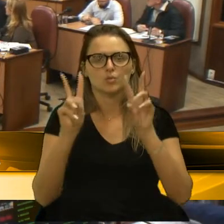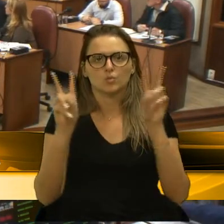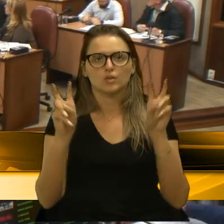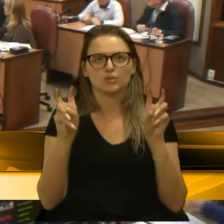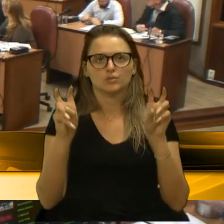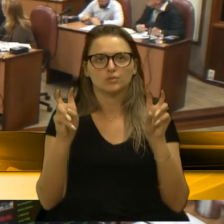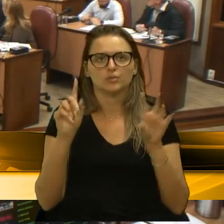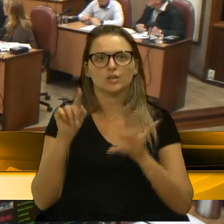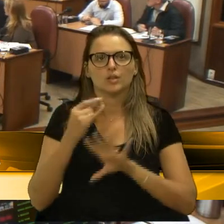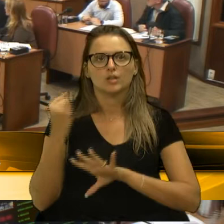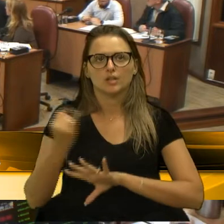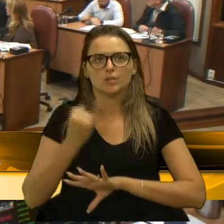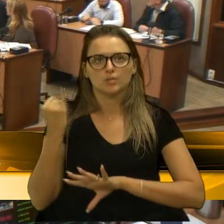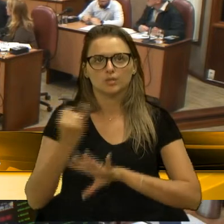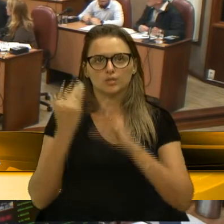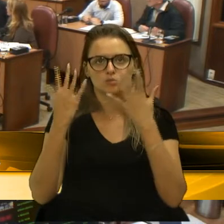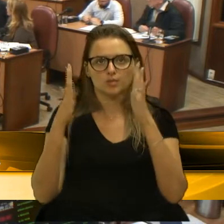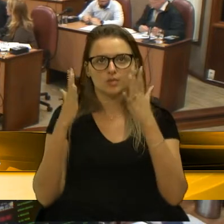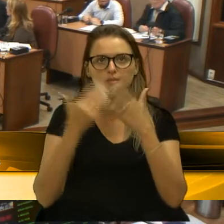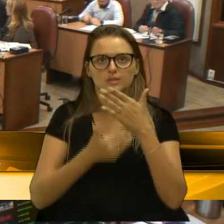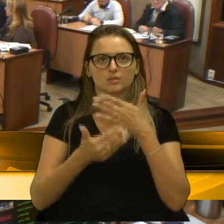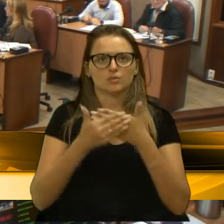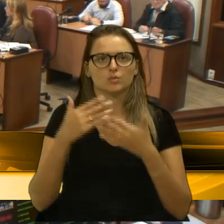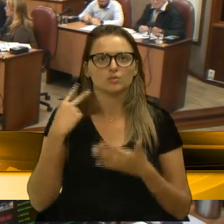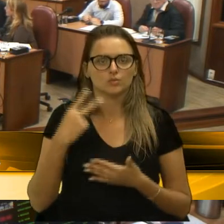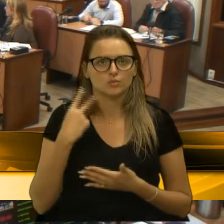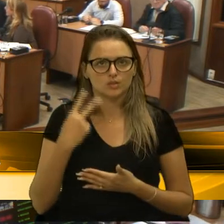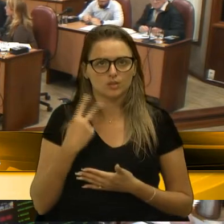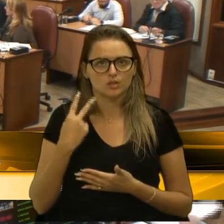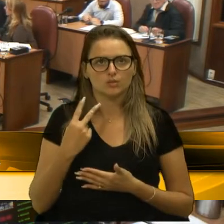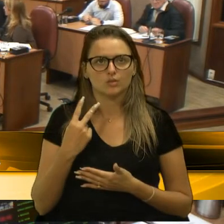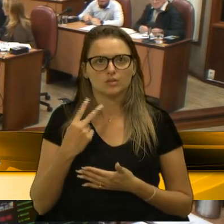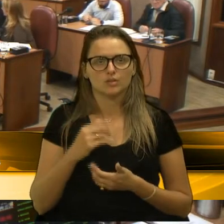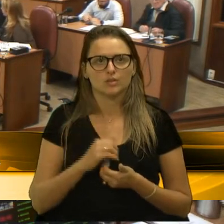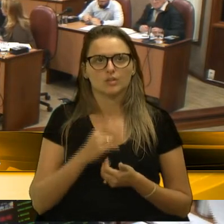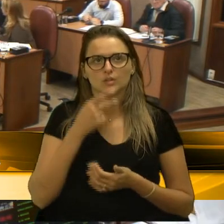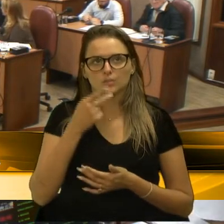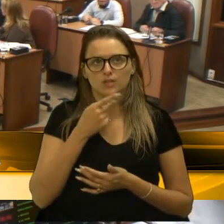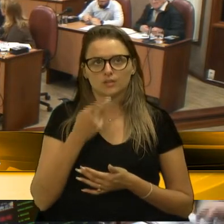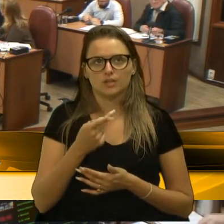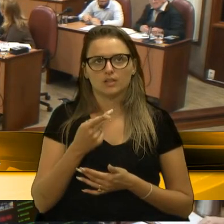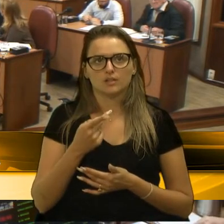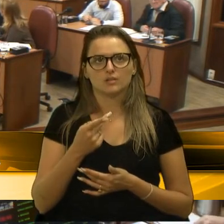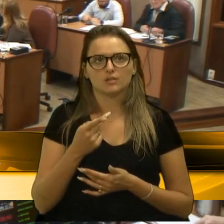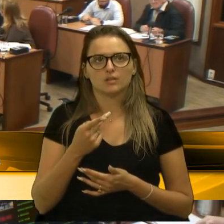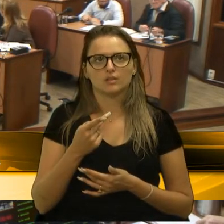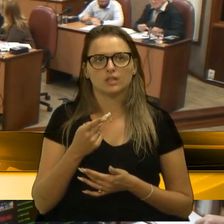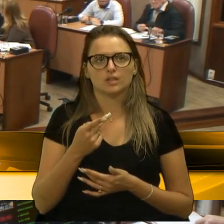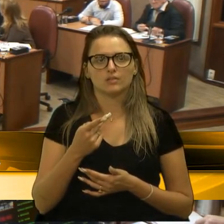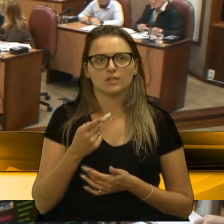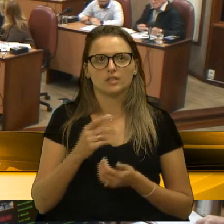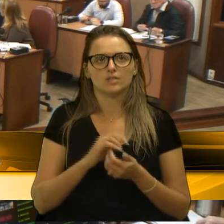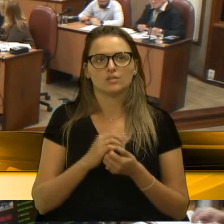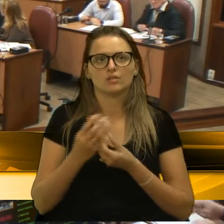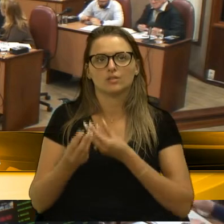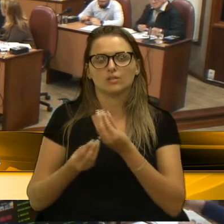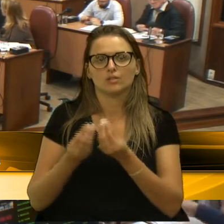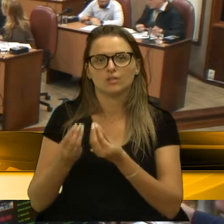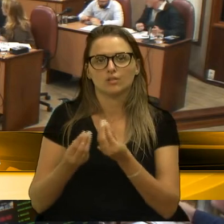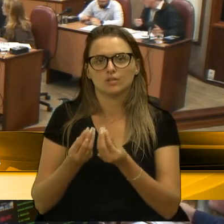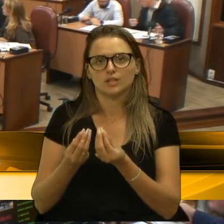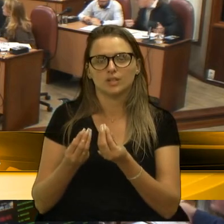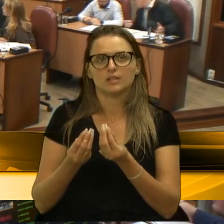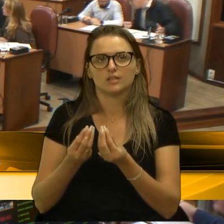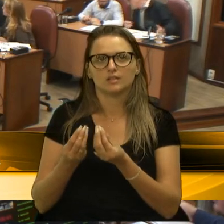uma grande relevância, parabenizar os vereadores aí pelas falas, e como é um assunto pertinente e que é